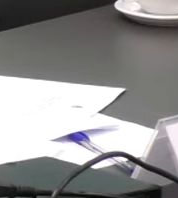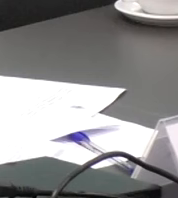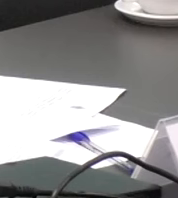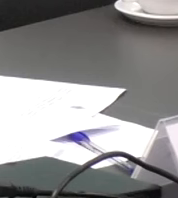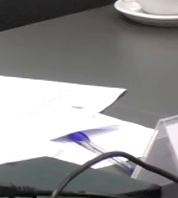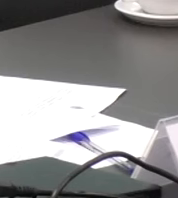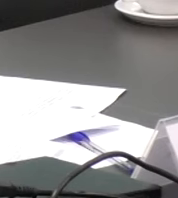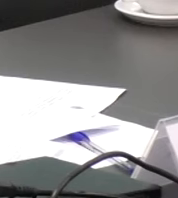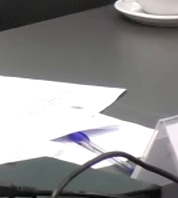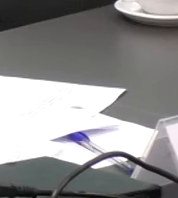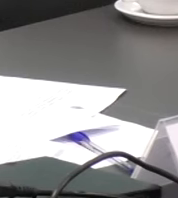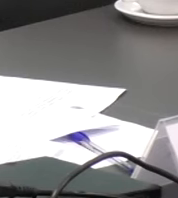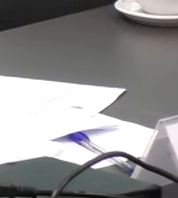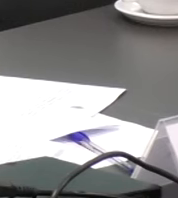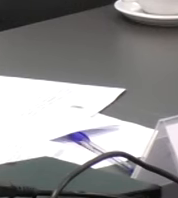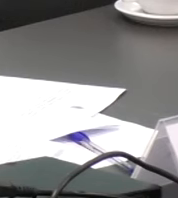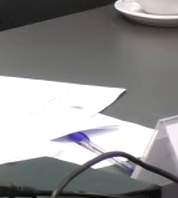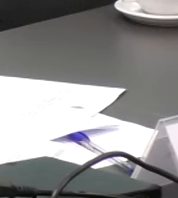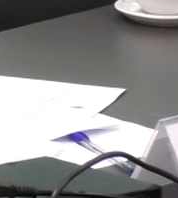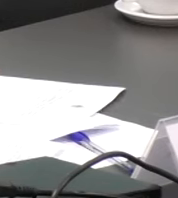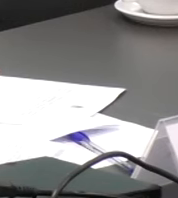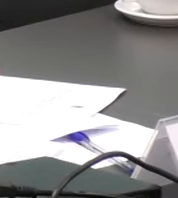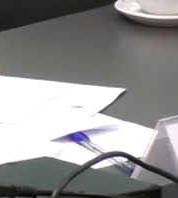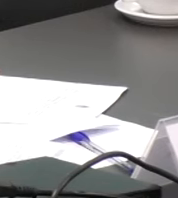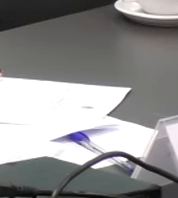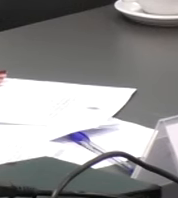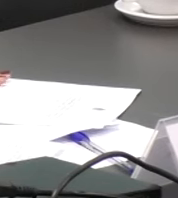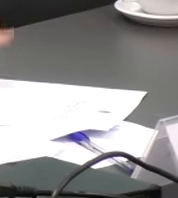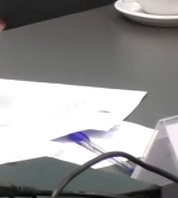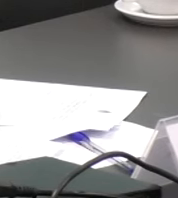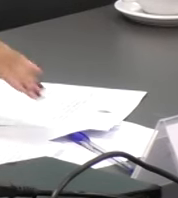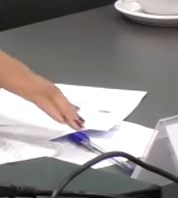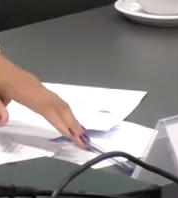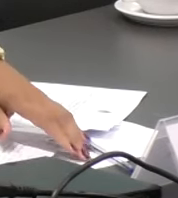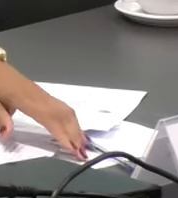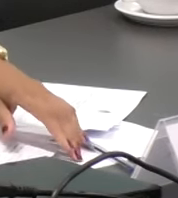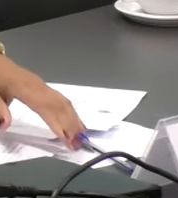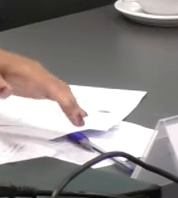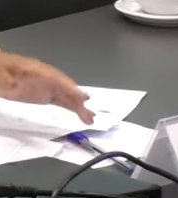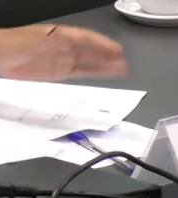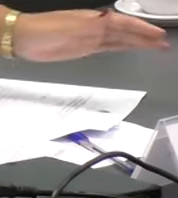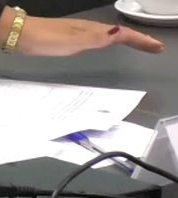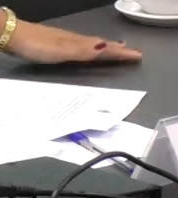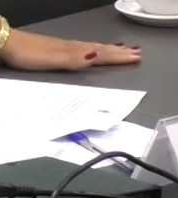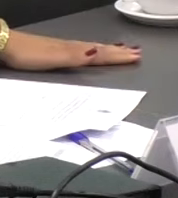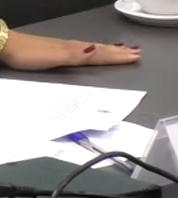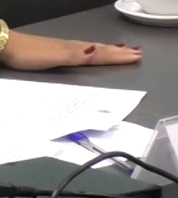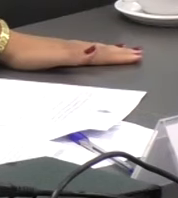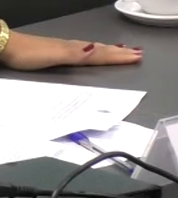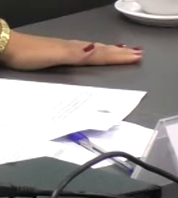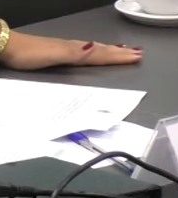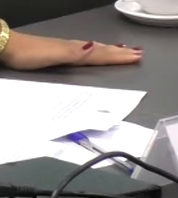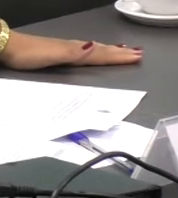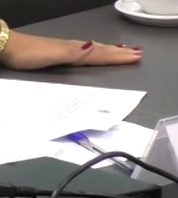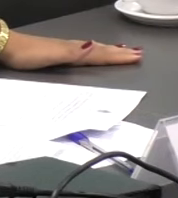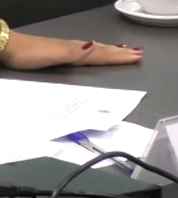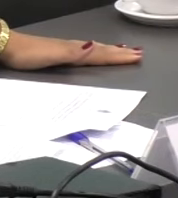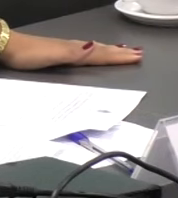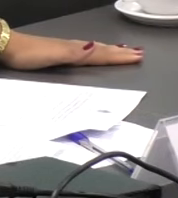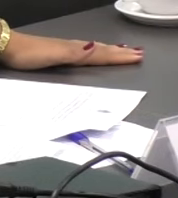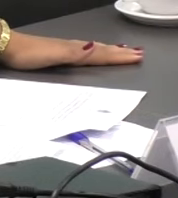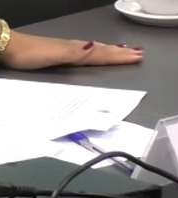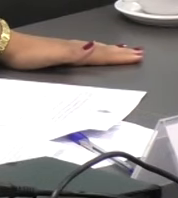humanos né então quero agradecer a presença de vocês agradecer ao próprio Ministério Público porque por ter